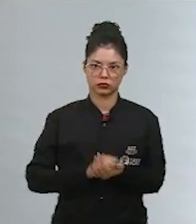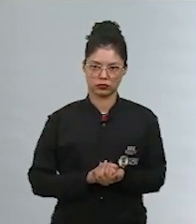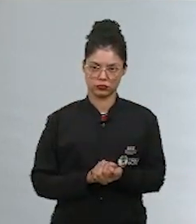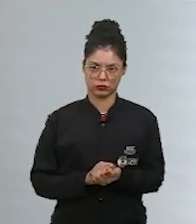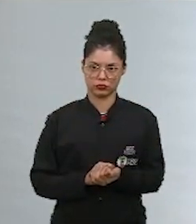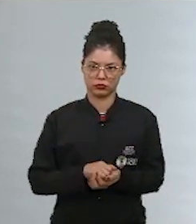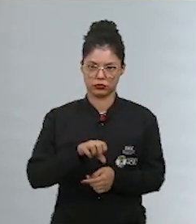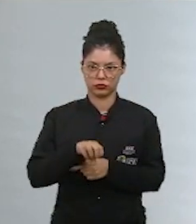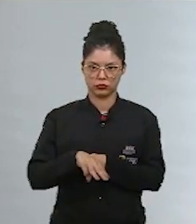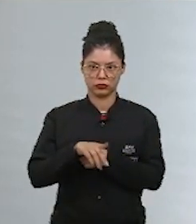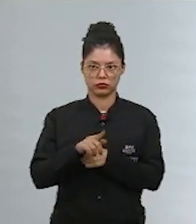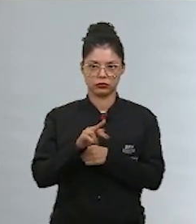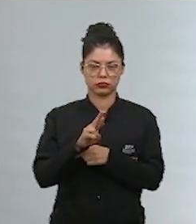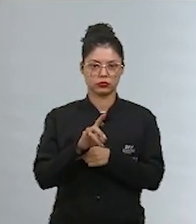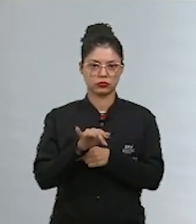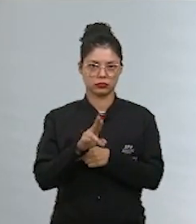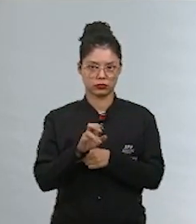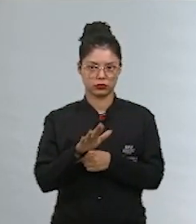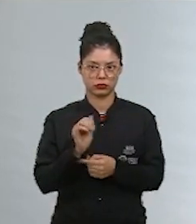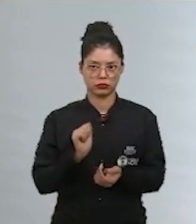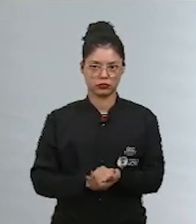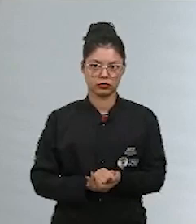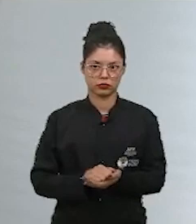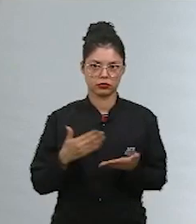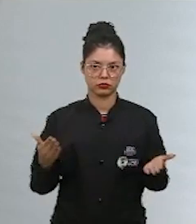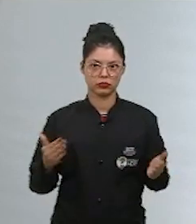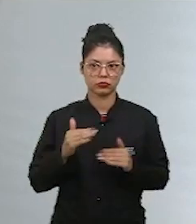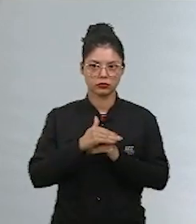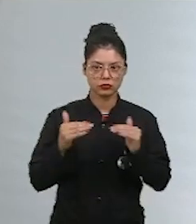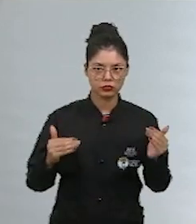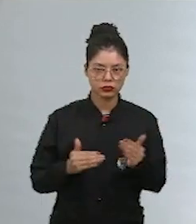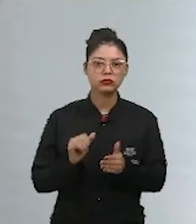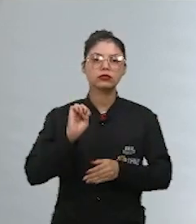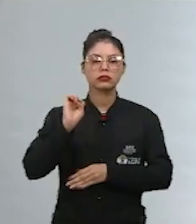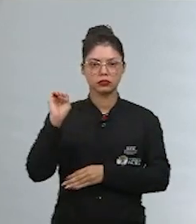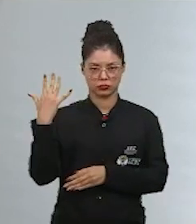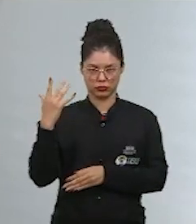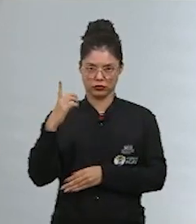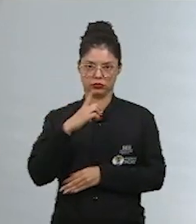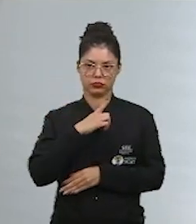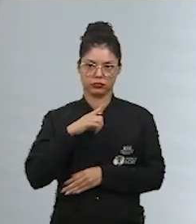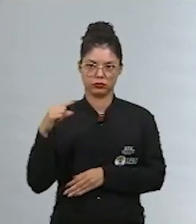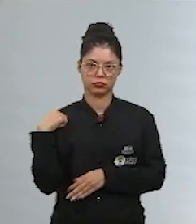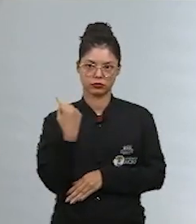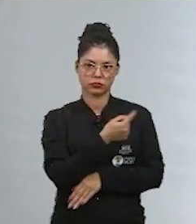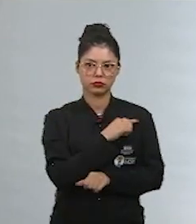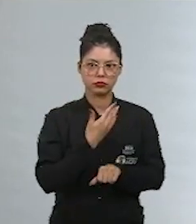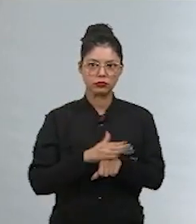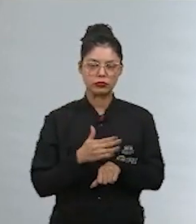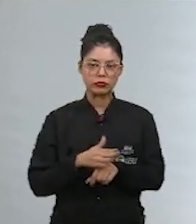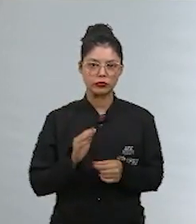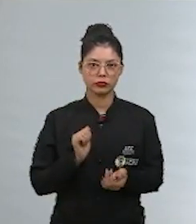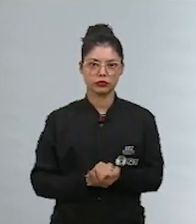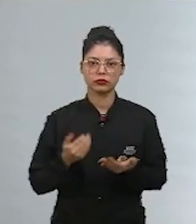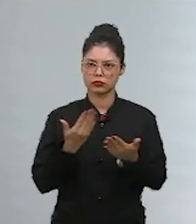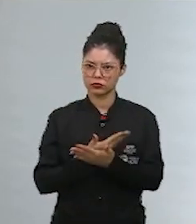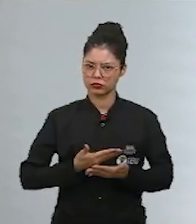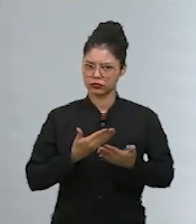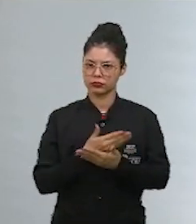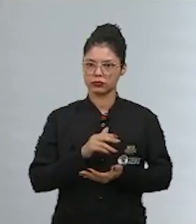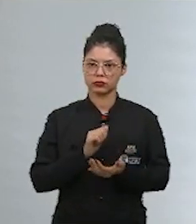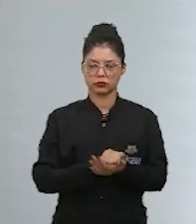a magnanimidade, a temperança. Então, são virtudes que nós devemos praticar, mas tenhamos cuidado.